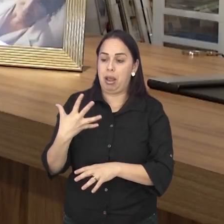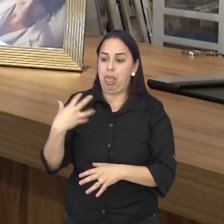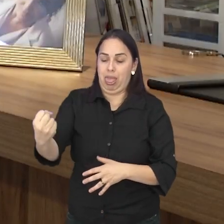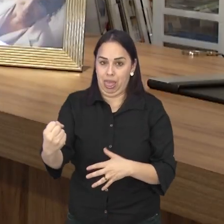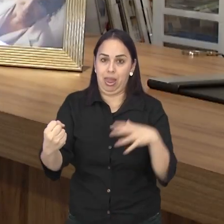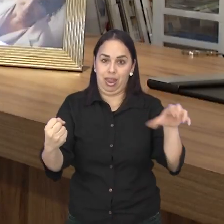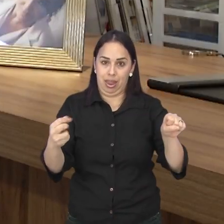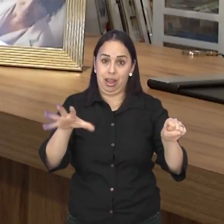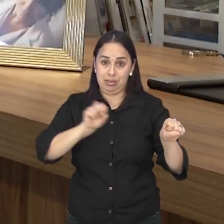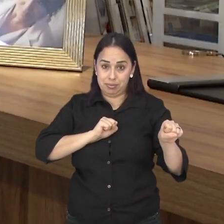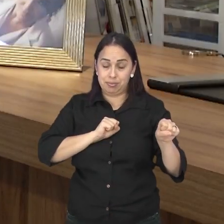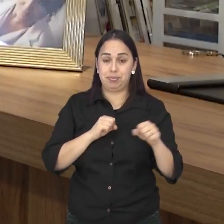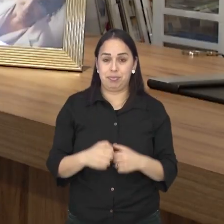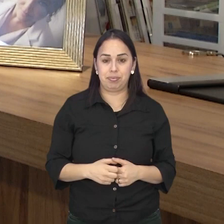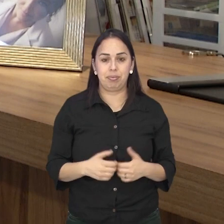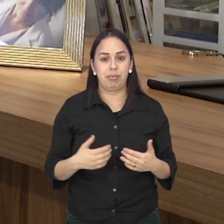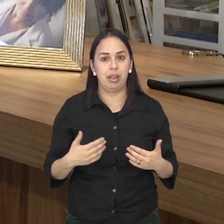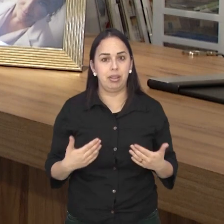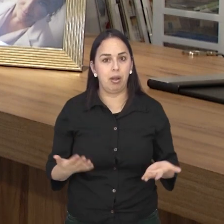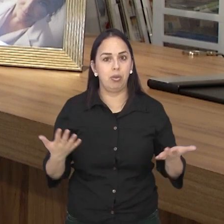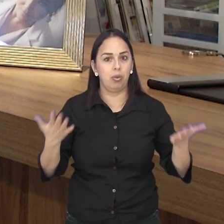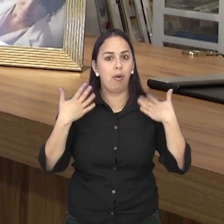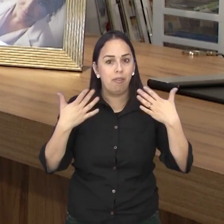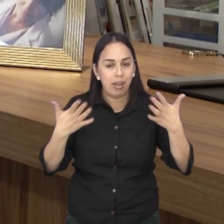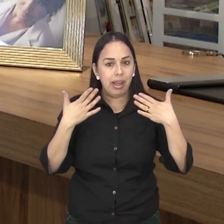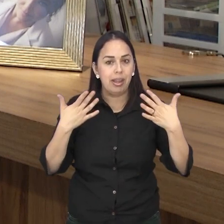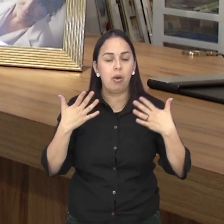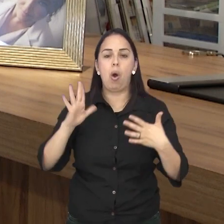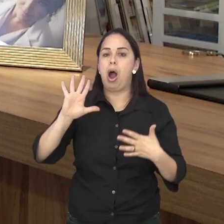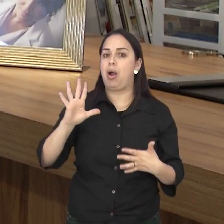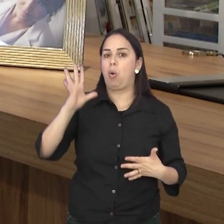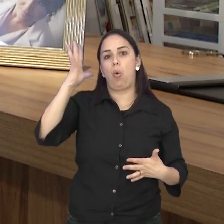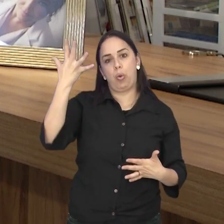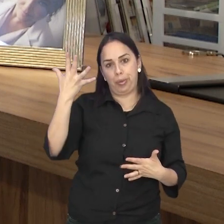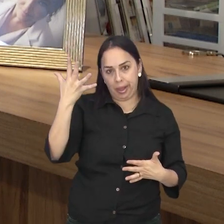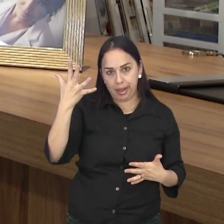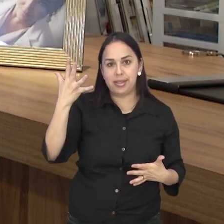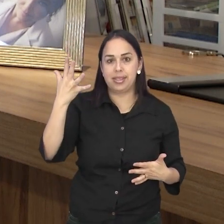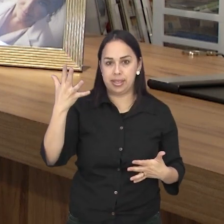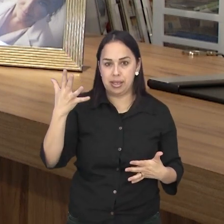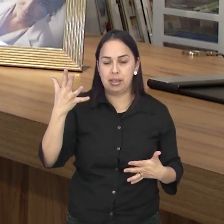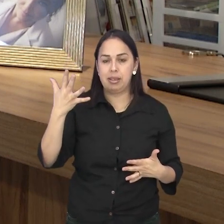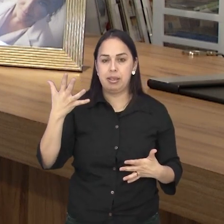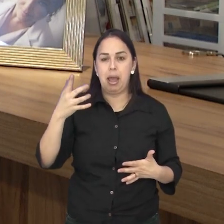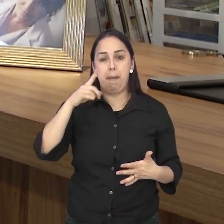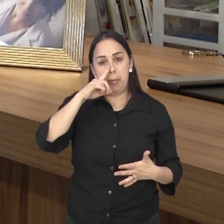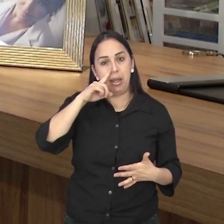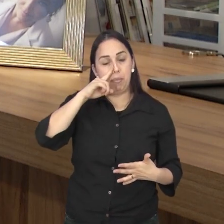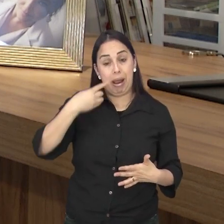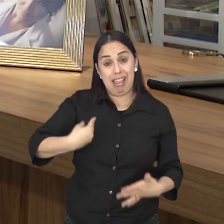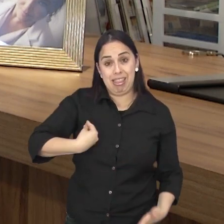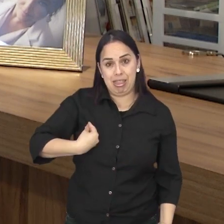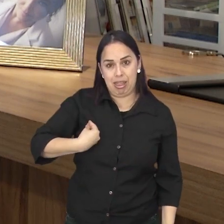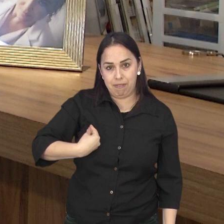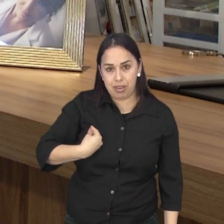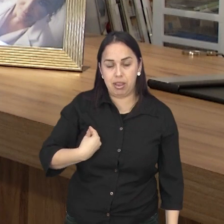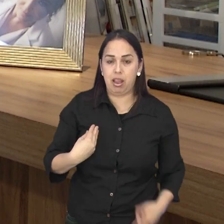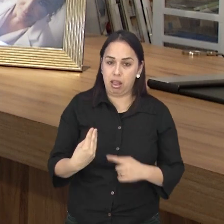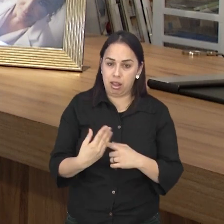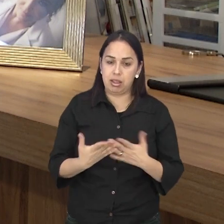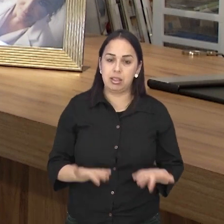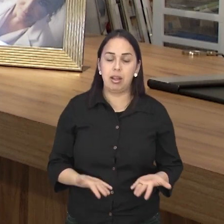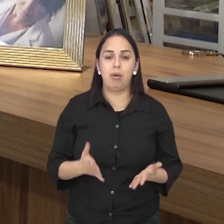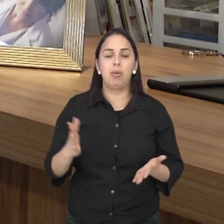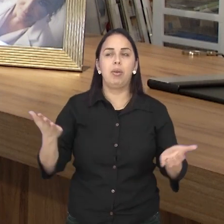estação muito típica de trazer esse risco para a saúde das pessoas, porque